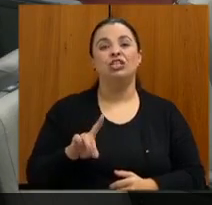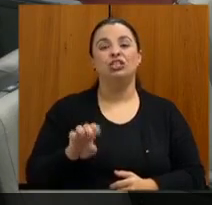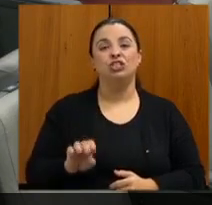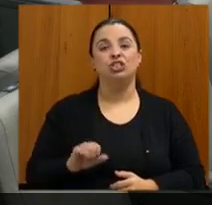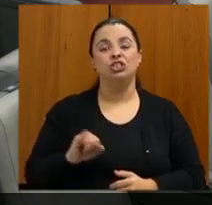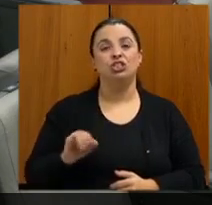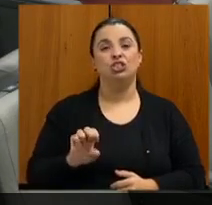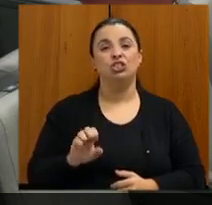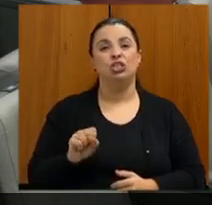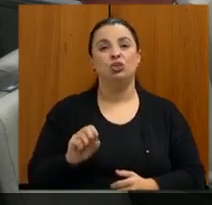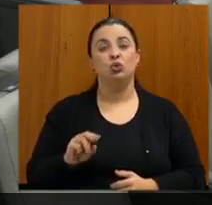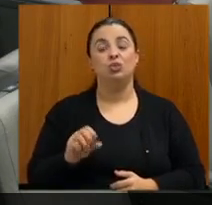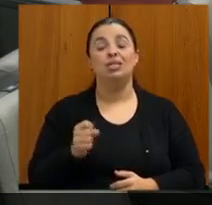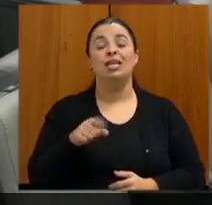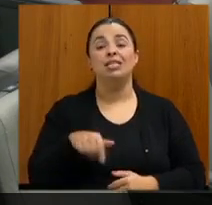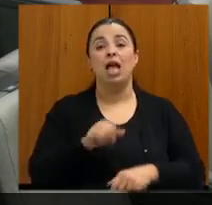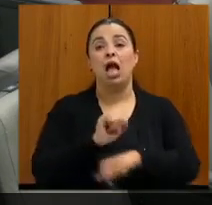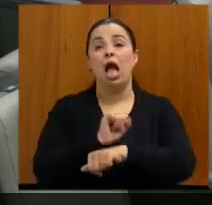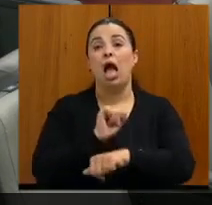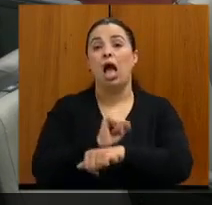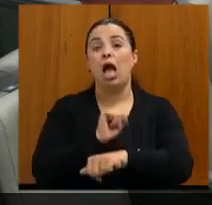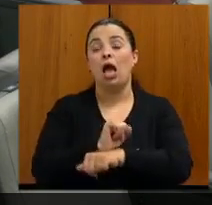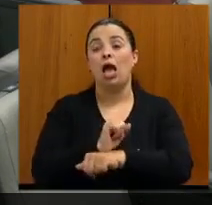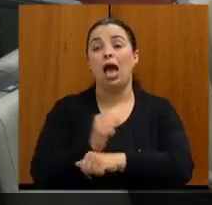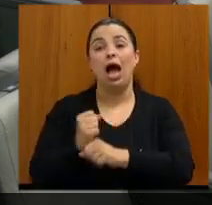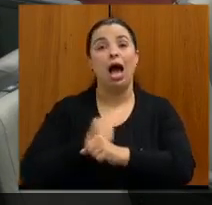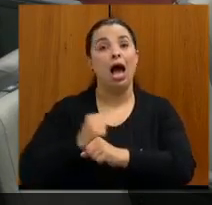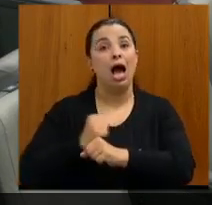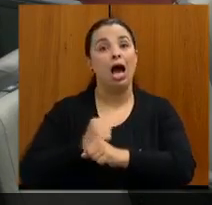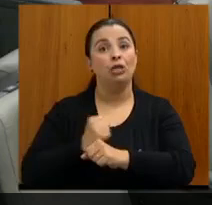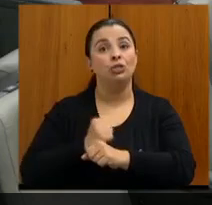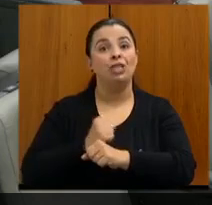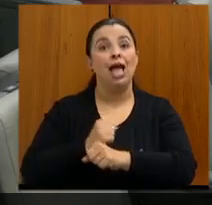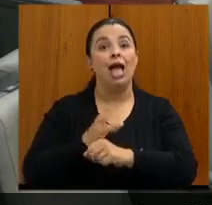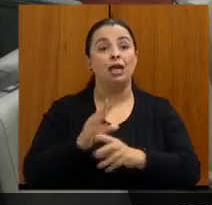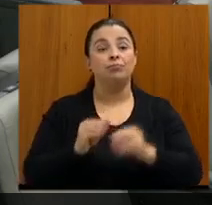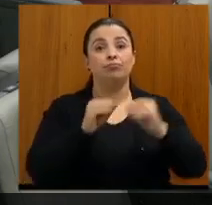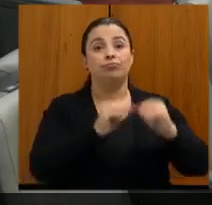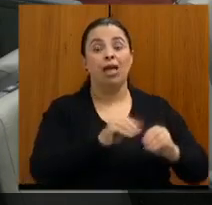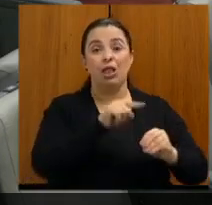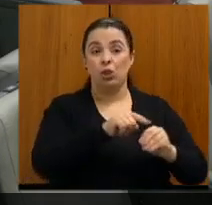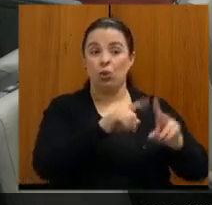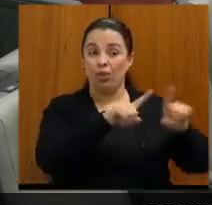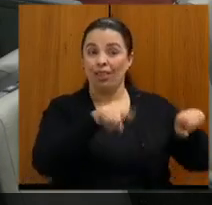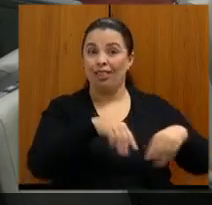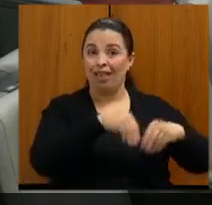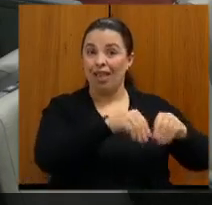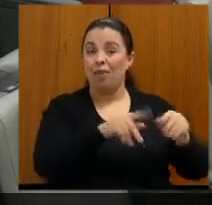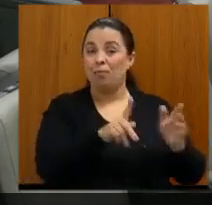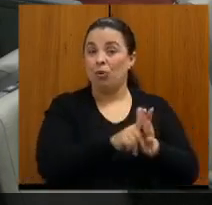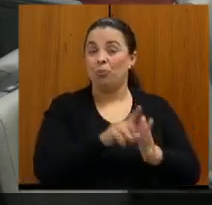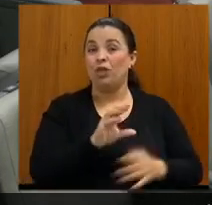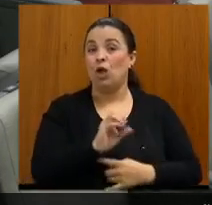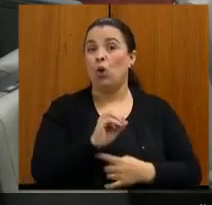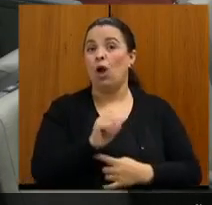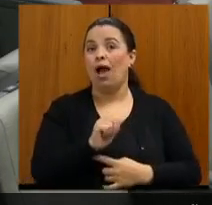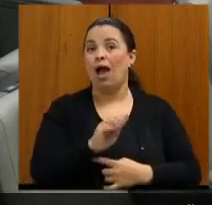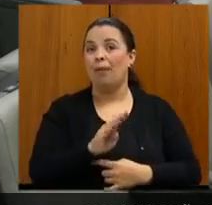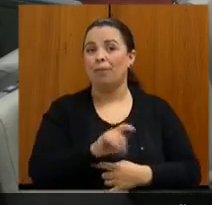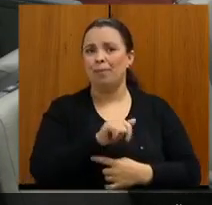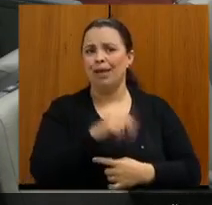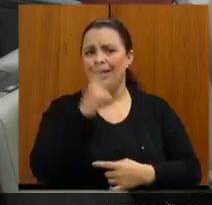relocação que o estado faria no terreno que é da Cohab e que hoje a quarta perdendo terreno